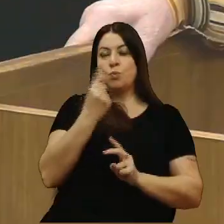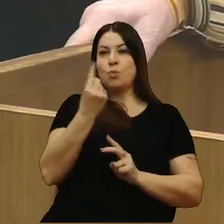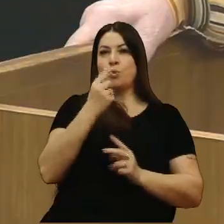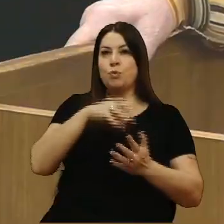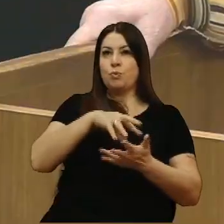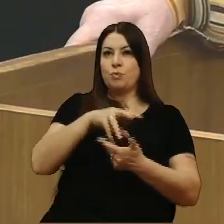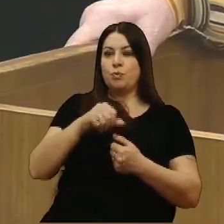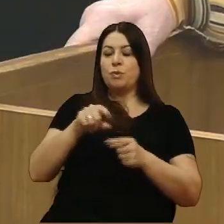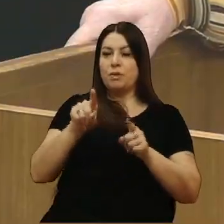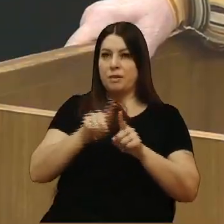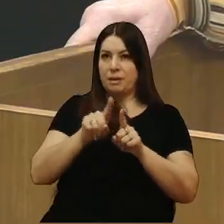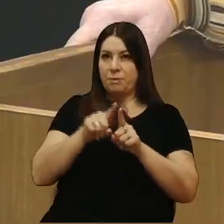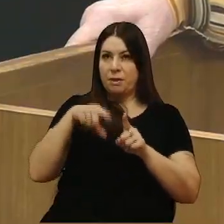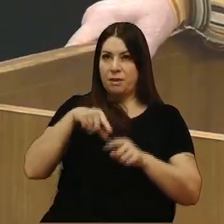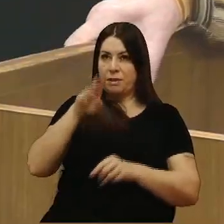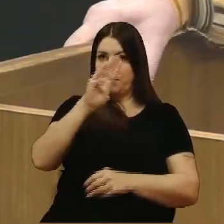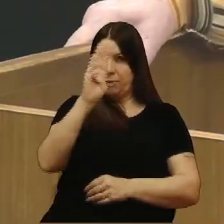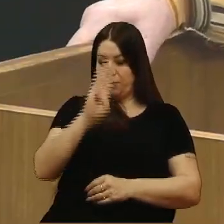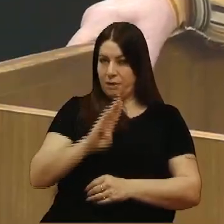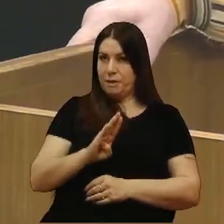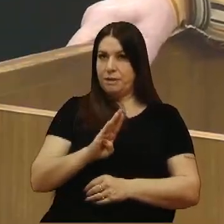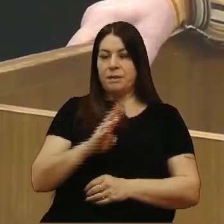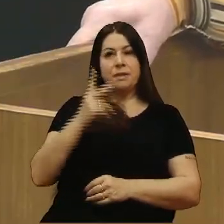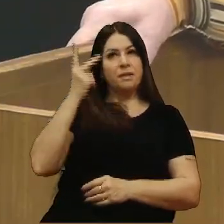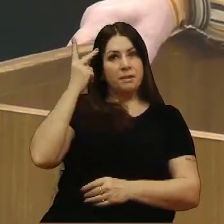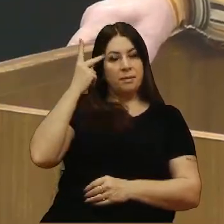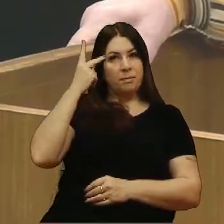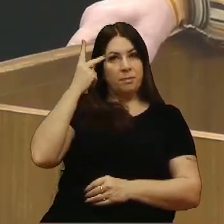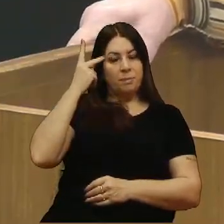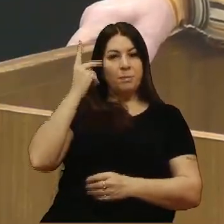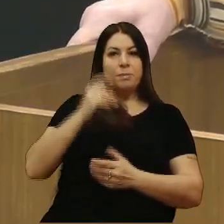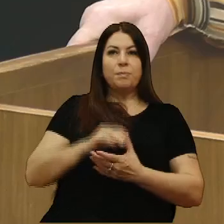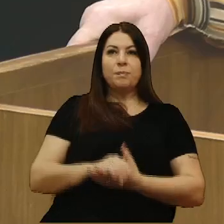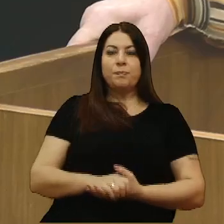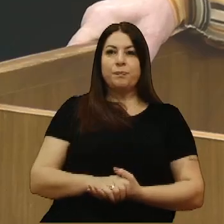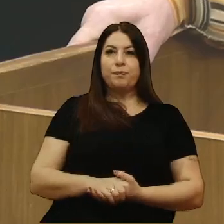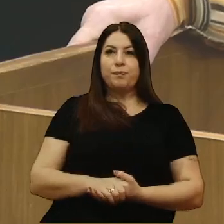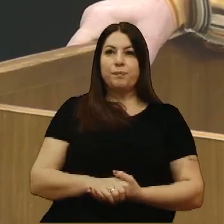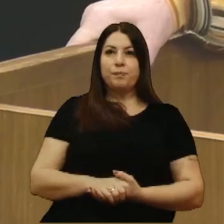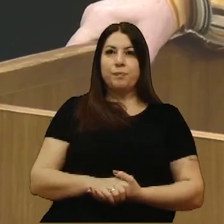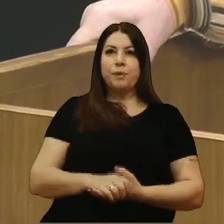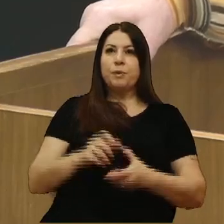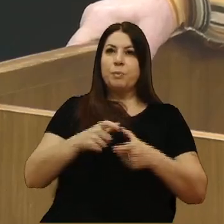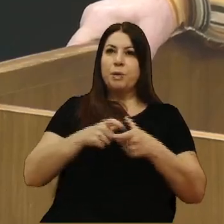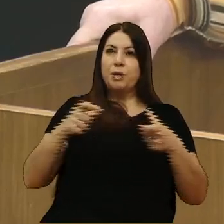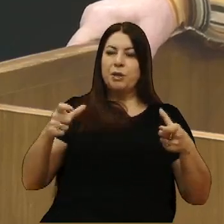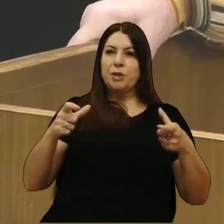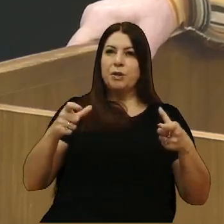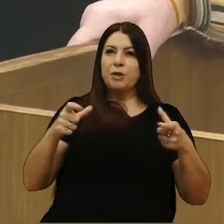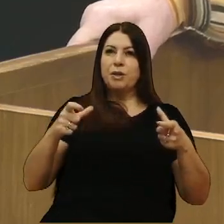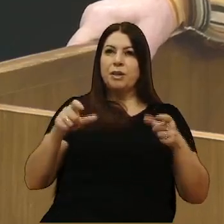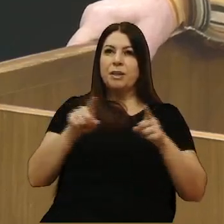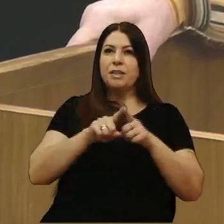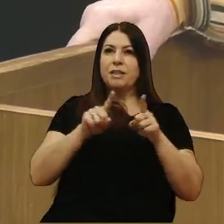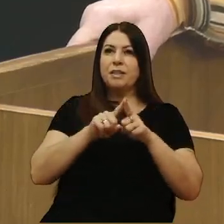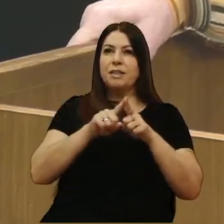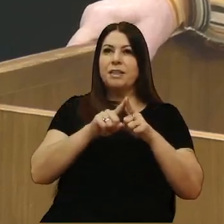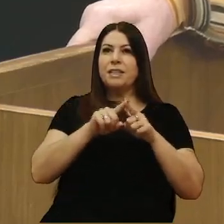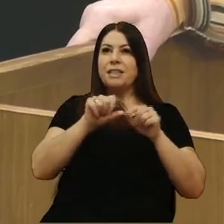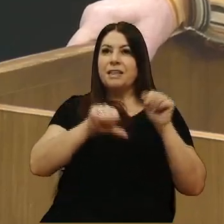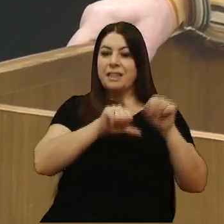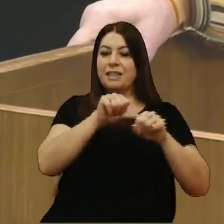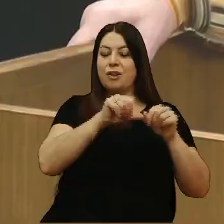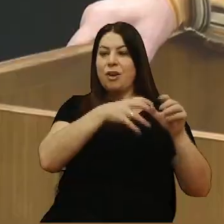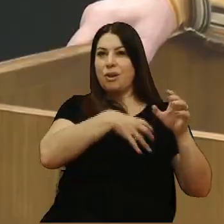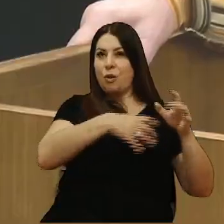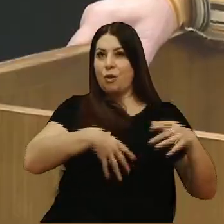temos também no Brasil, em São Paulo, o maior transplantador do mundo. Quem já